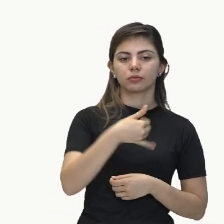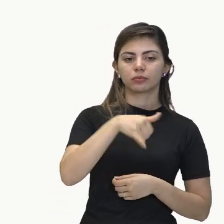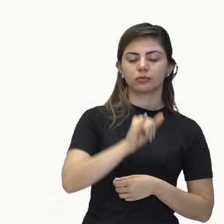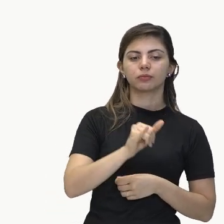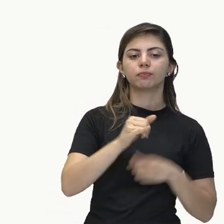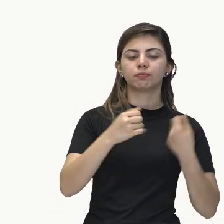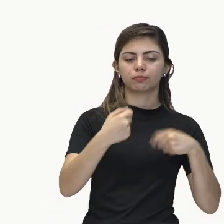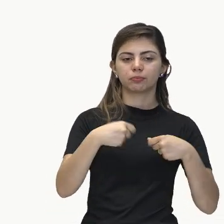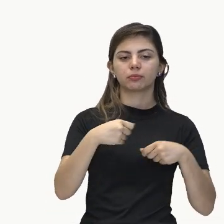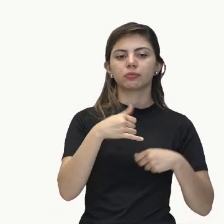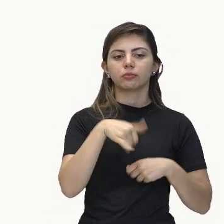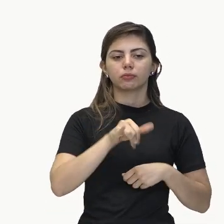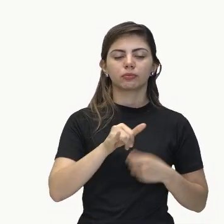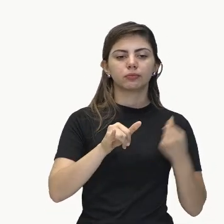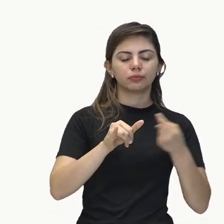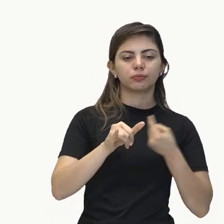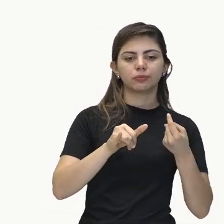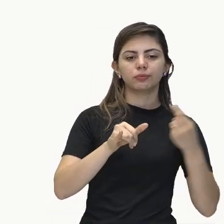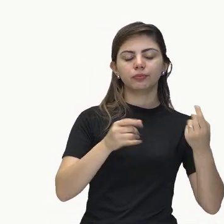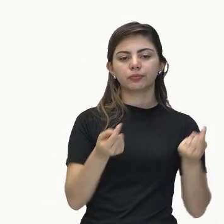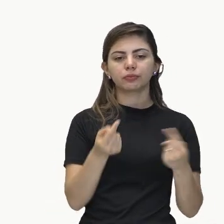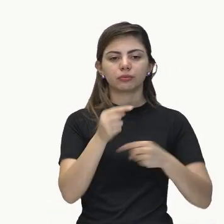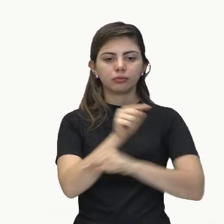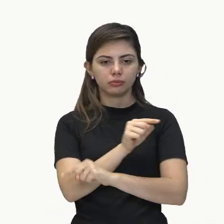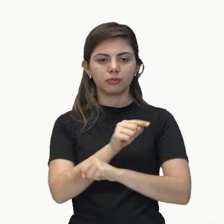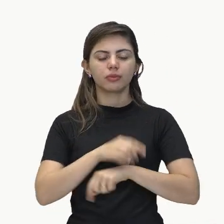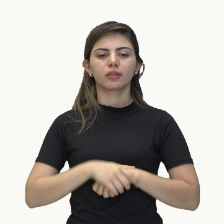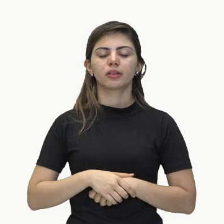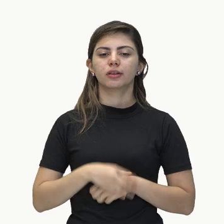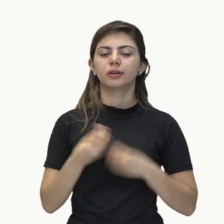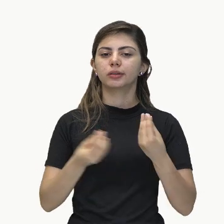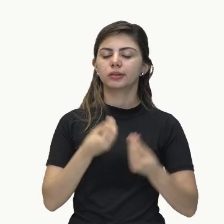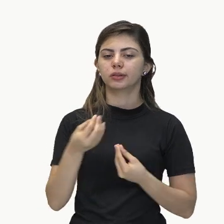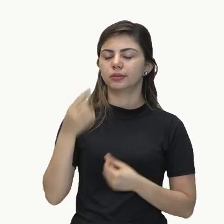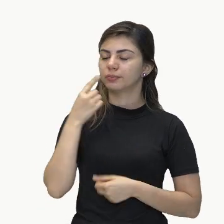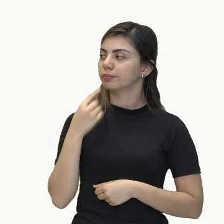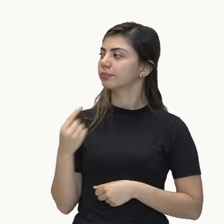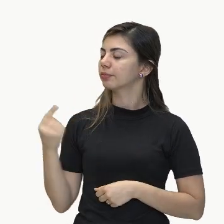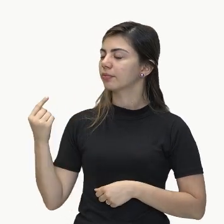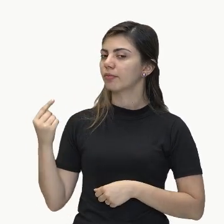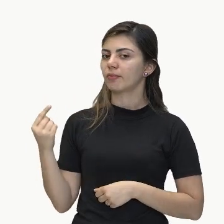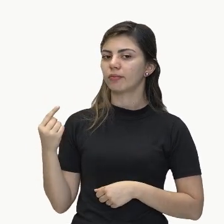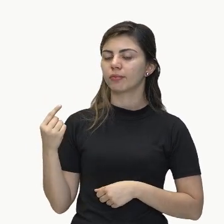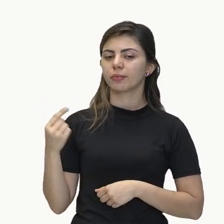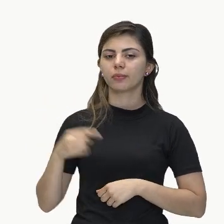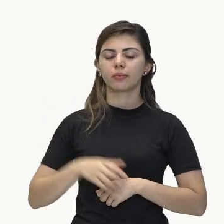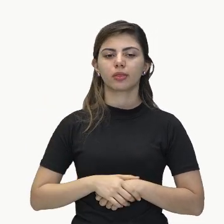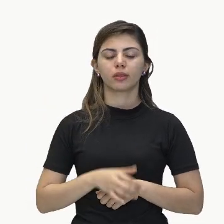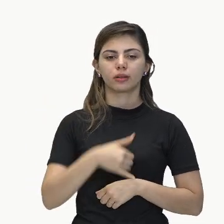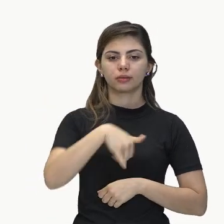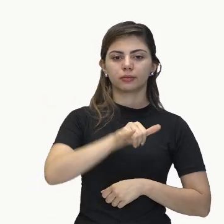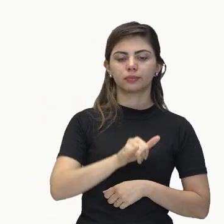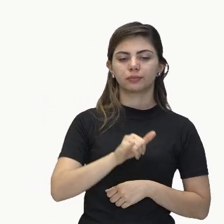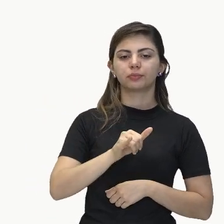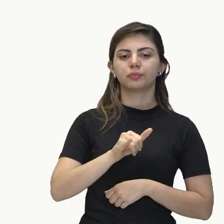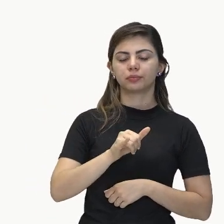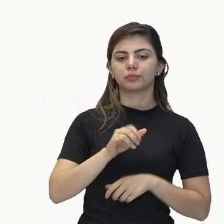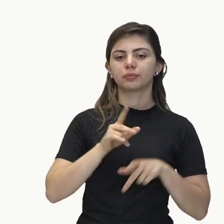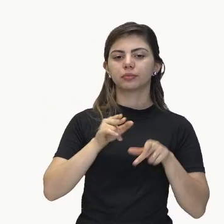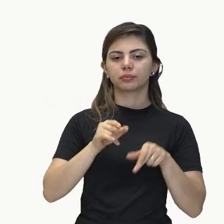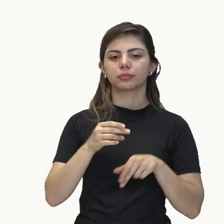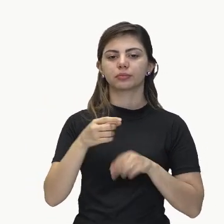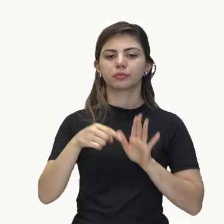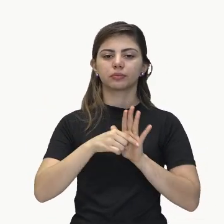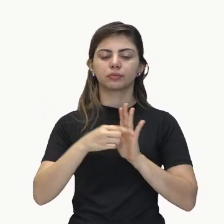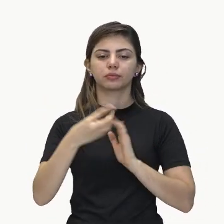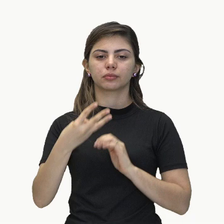sozinho. Então, esse 3 vai passar dividindo. E aí, menos 3 dividido